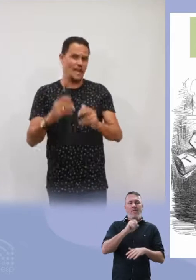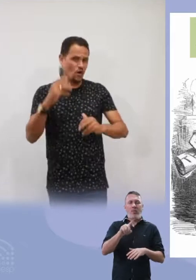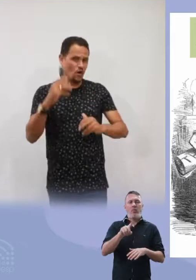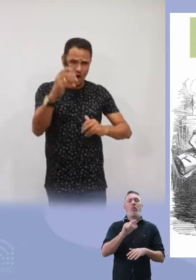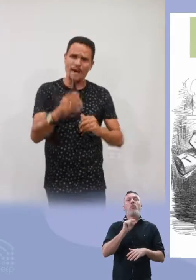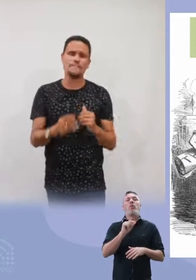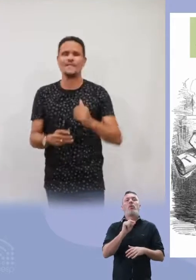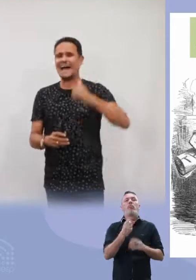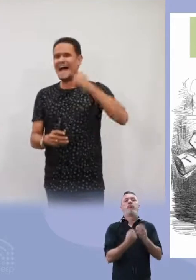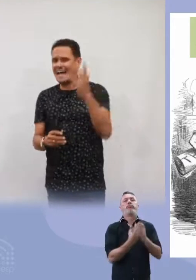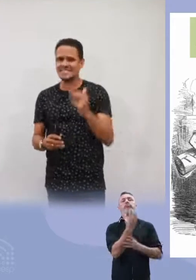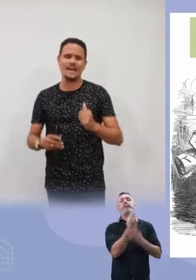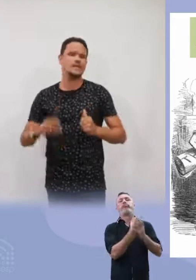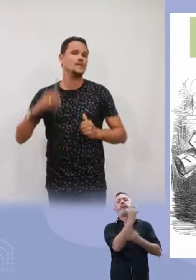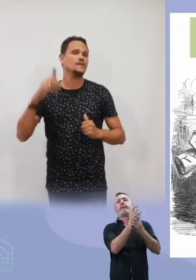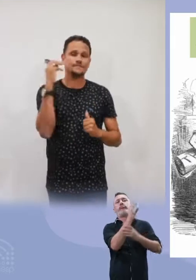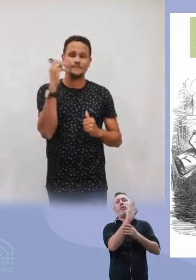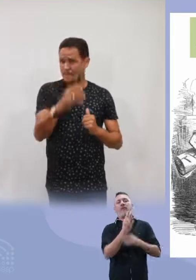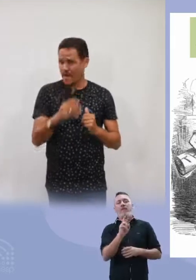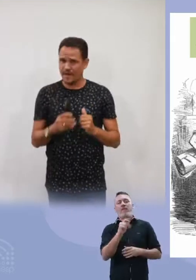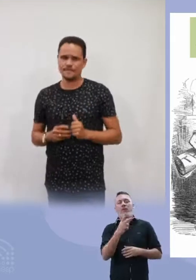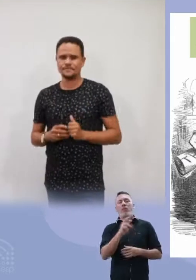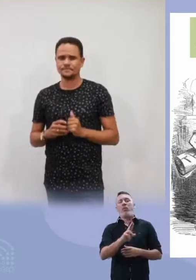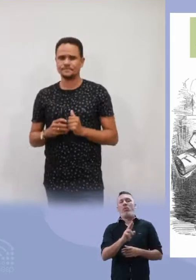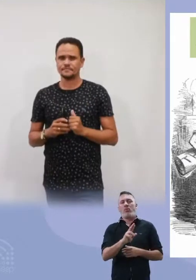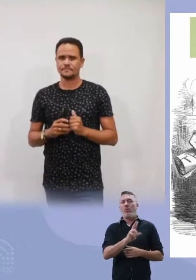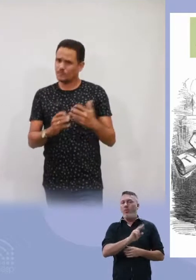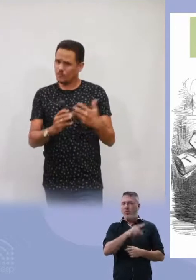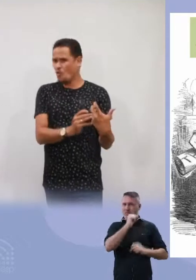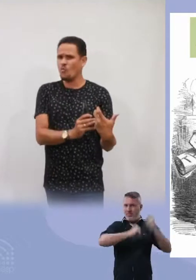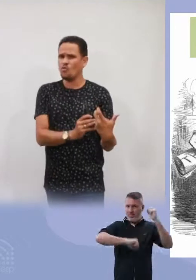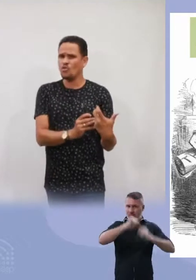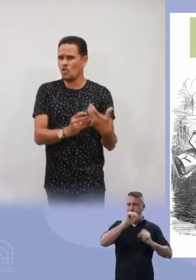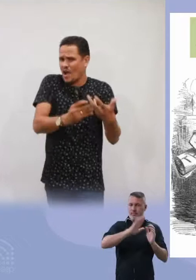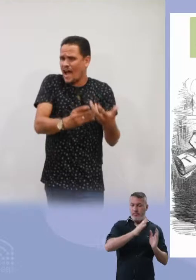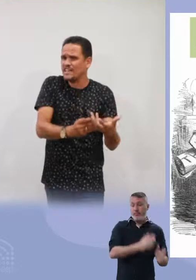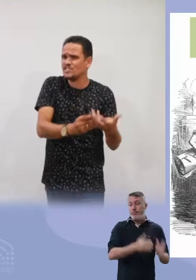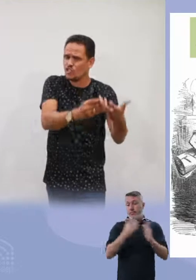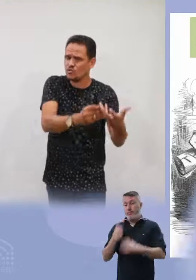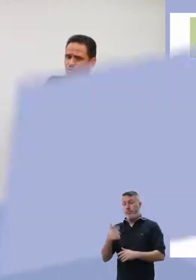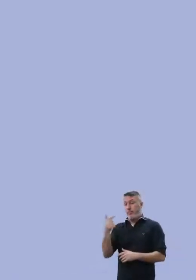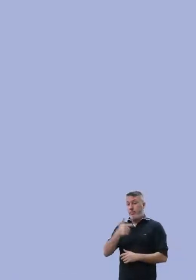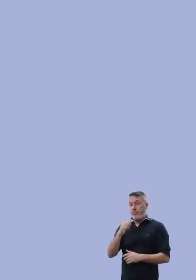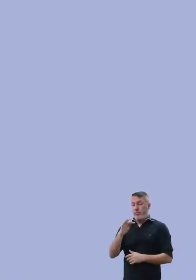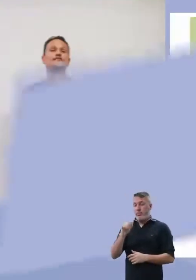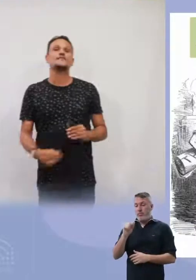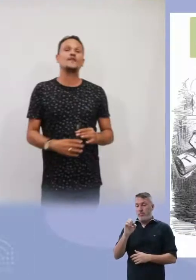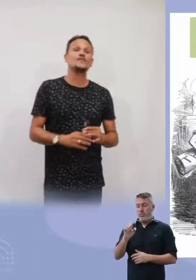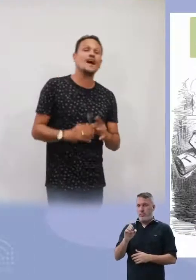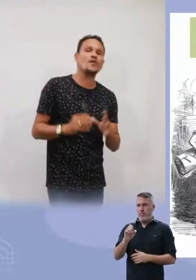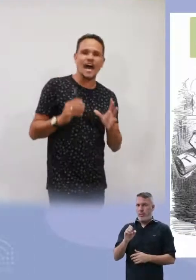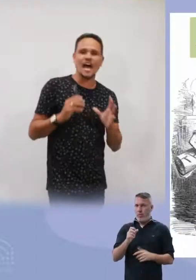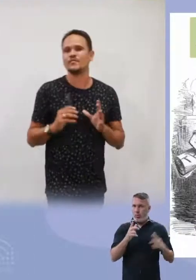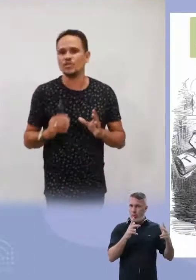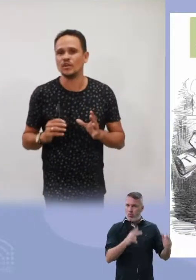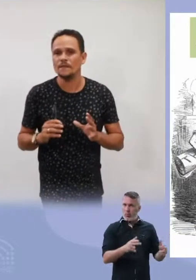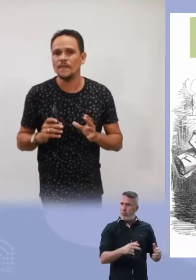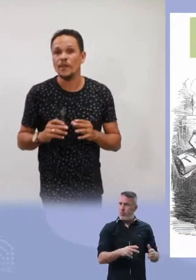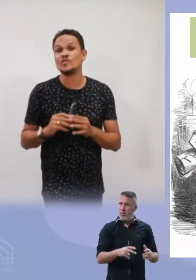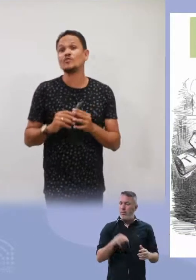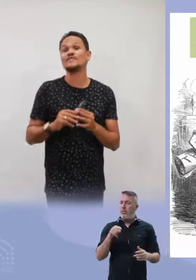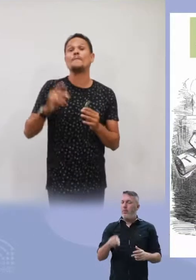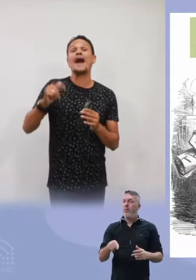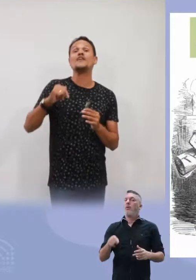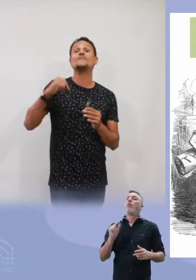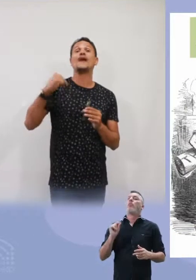Inglaterra, Europa, Ásia, América, como locais de indústrias. Tá, e quanto a carga horária, professor?